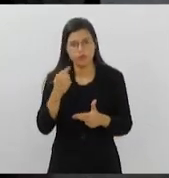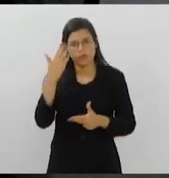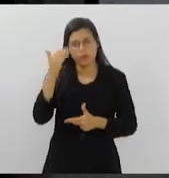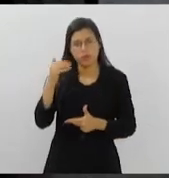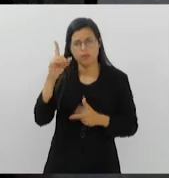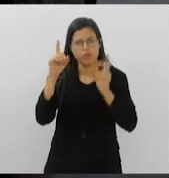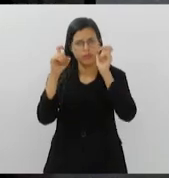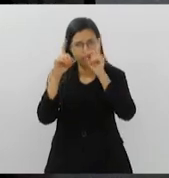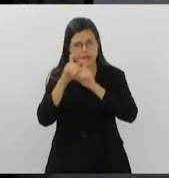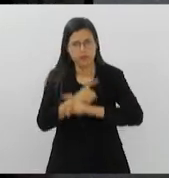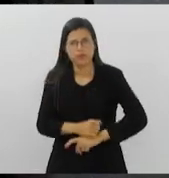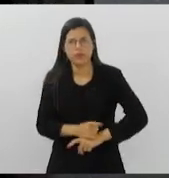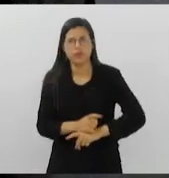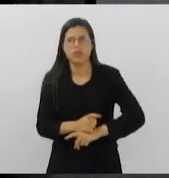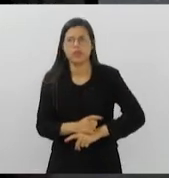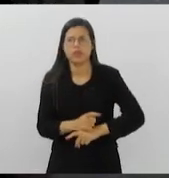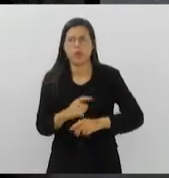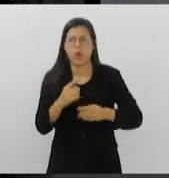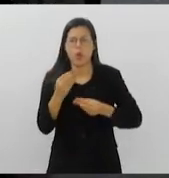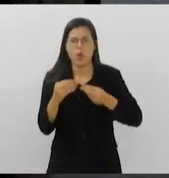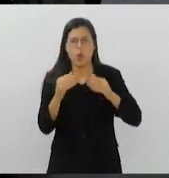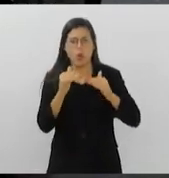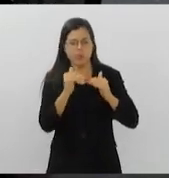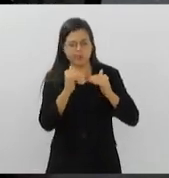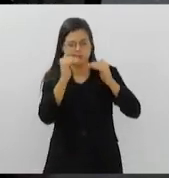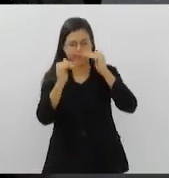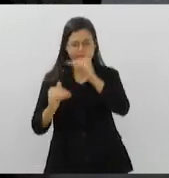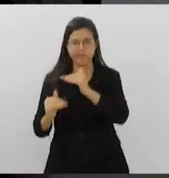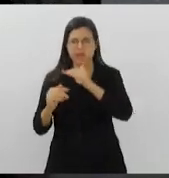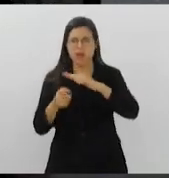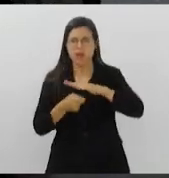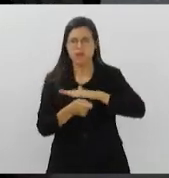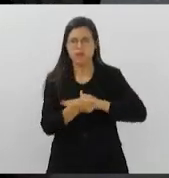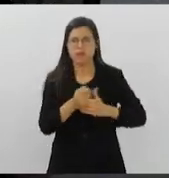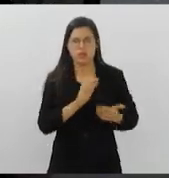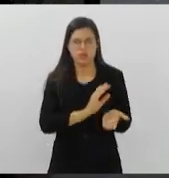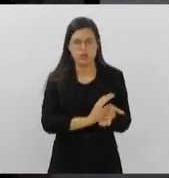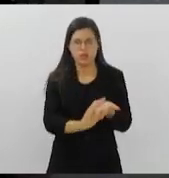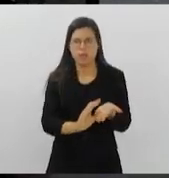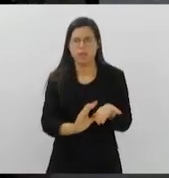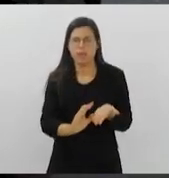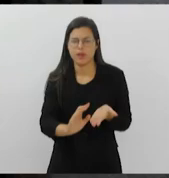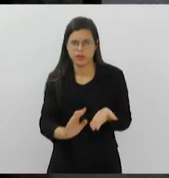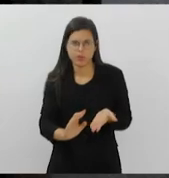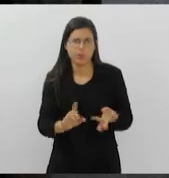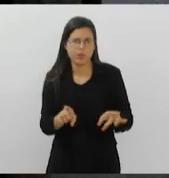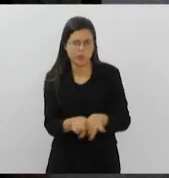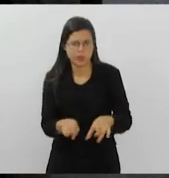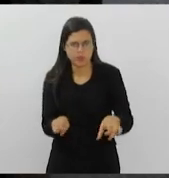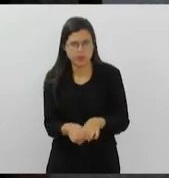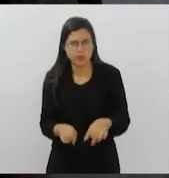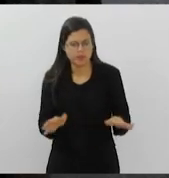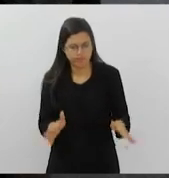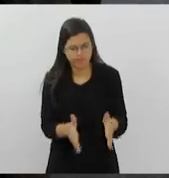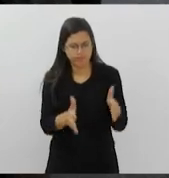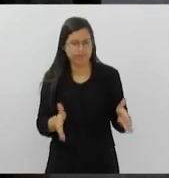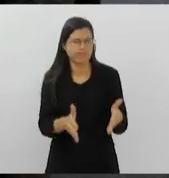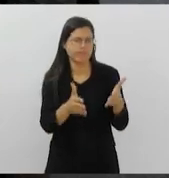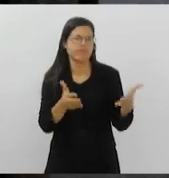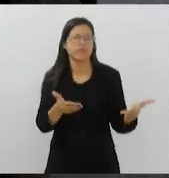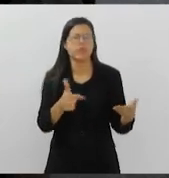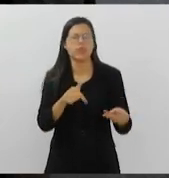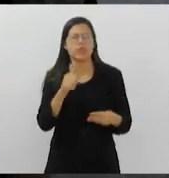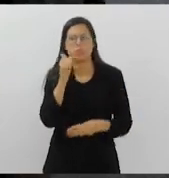grau altíssimo de disparidade de investimento, tanto de aporte de recurso, mas também de incentivo, de promoção